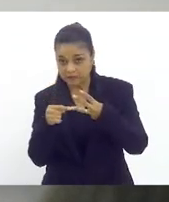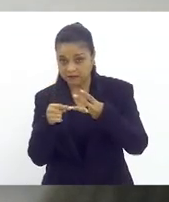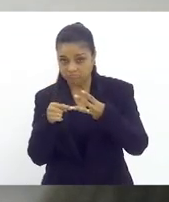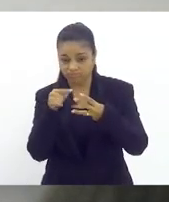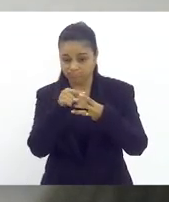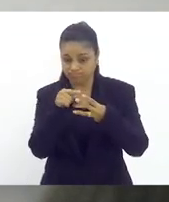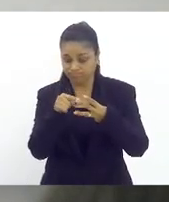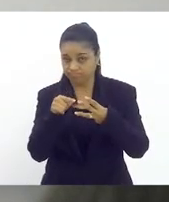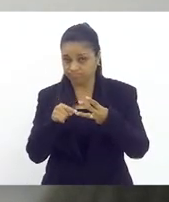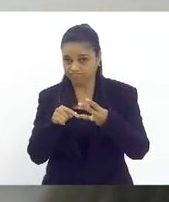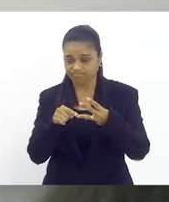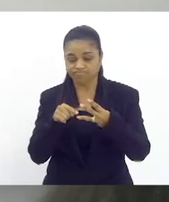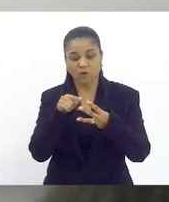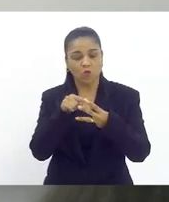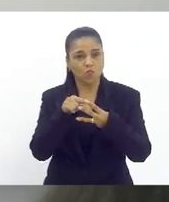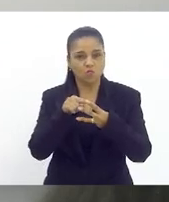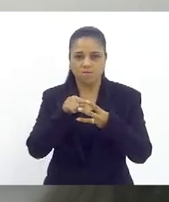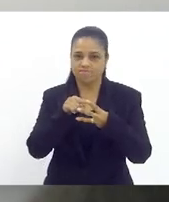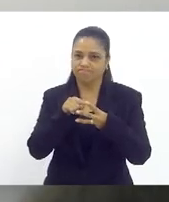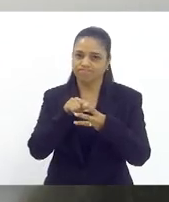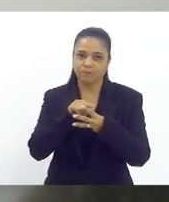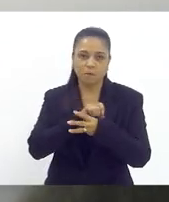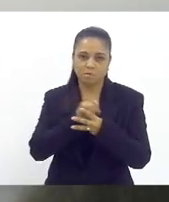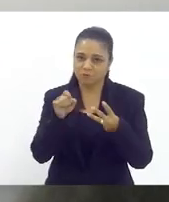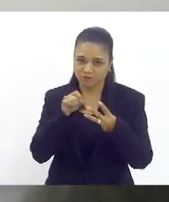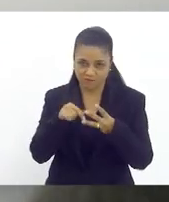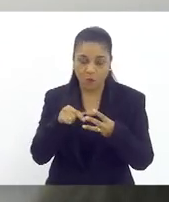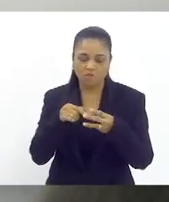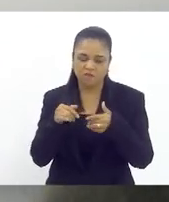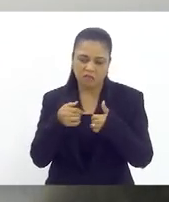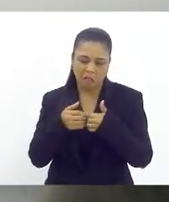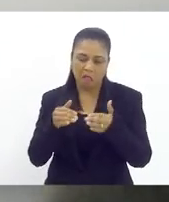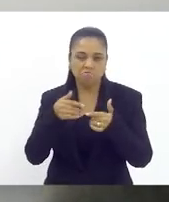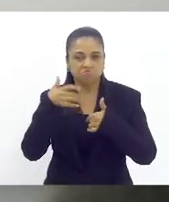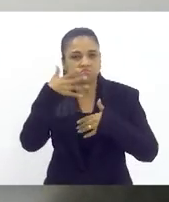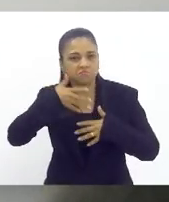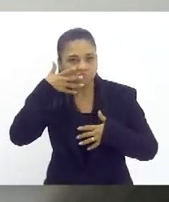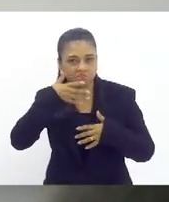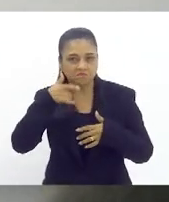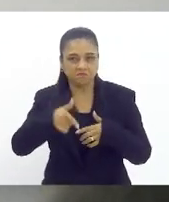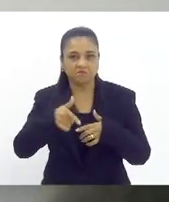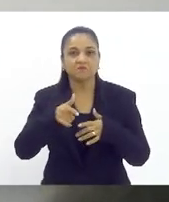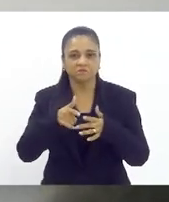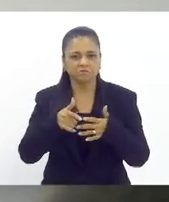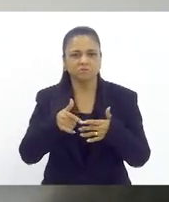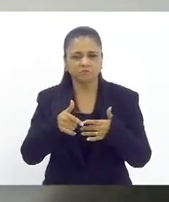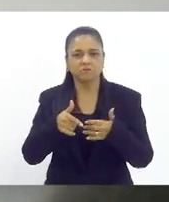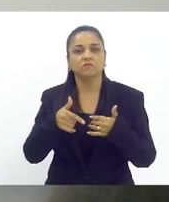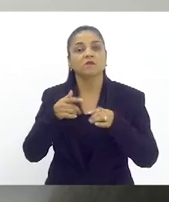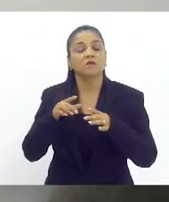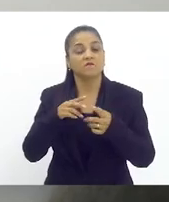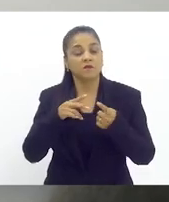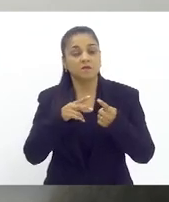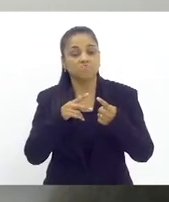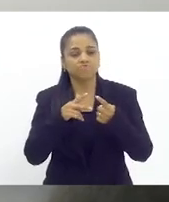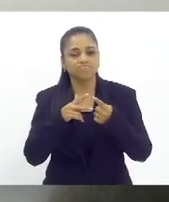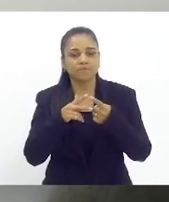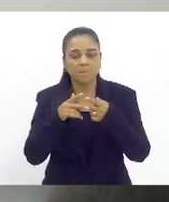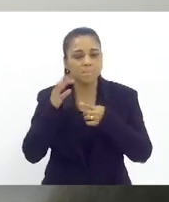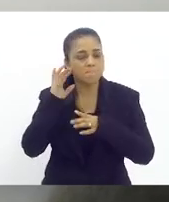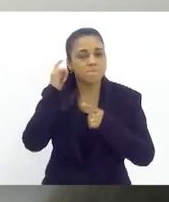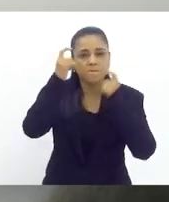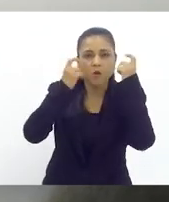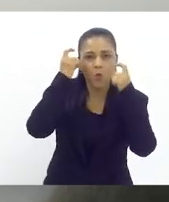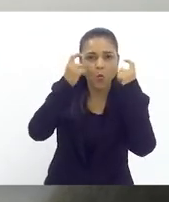inevitável e você começou abrindo com isso que a essa altura do campeonato A gente devia estar preocupado com a restauração da Mata Atlântica né não